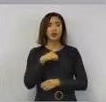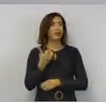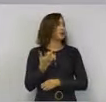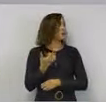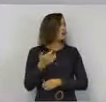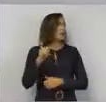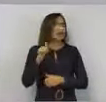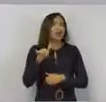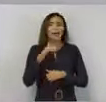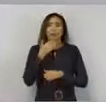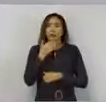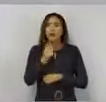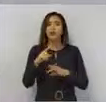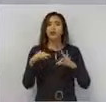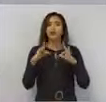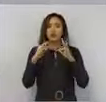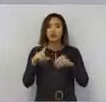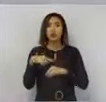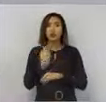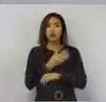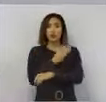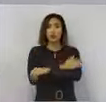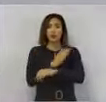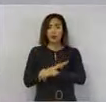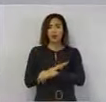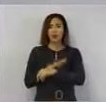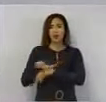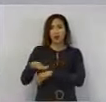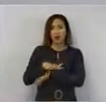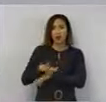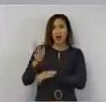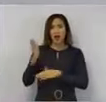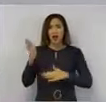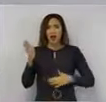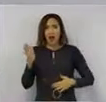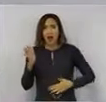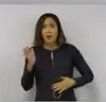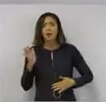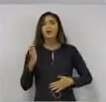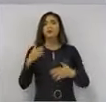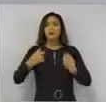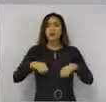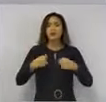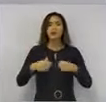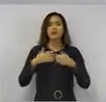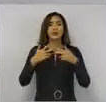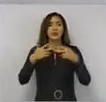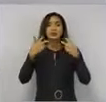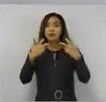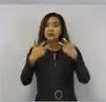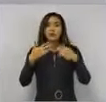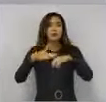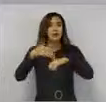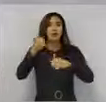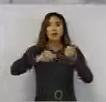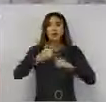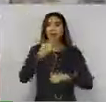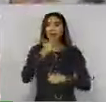melhorado para toda a nossa periferia, que clama muito e que pede muito essa melhoria da qualidade da água.